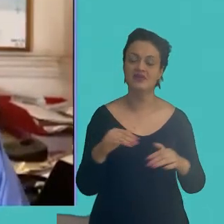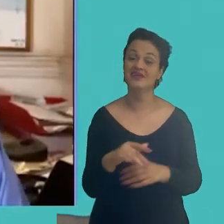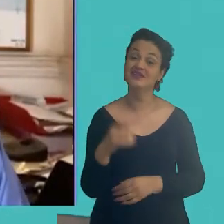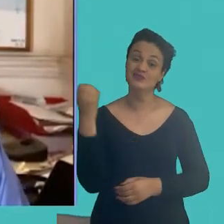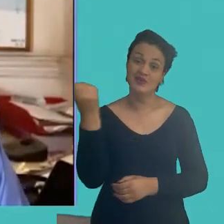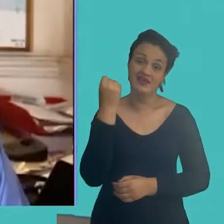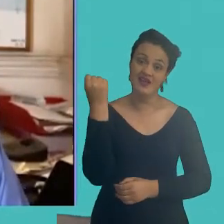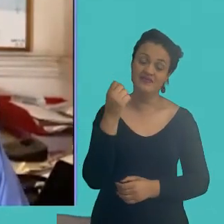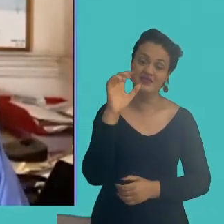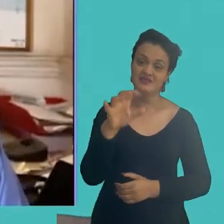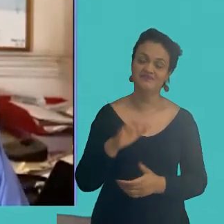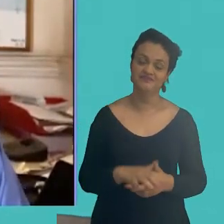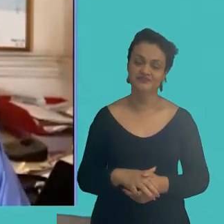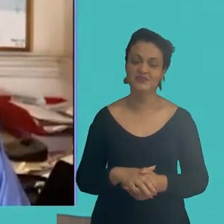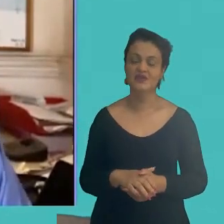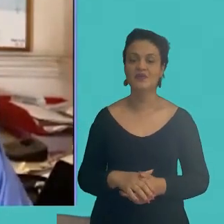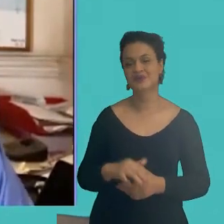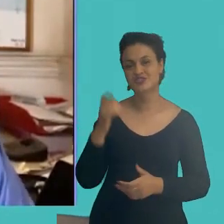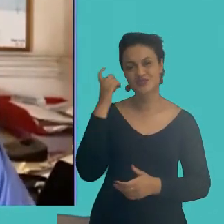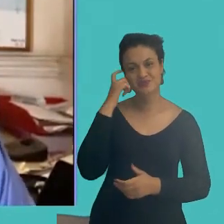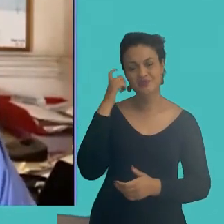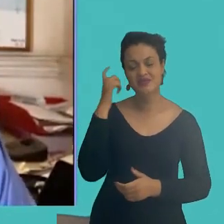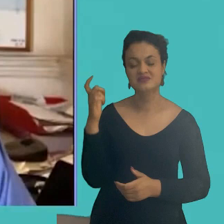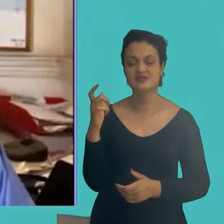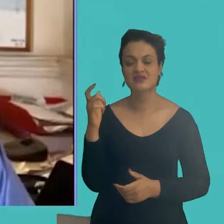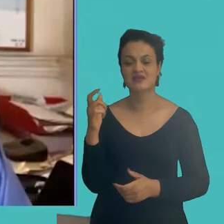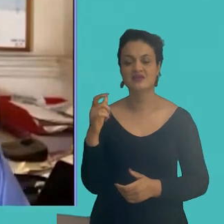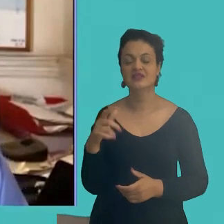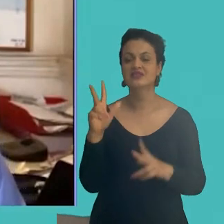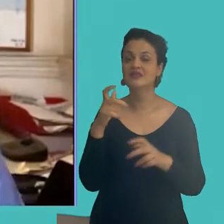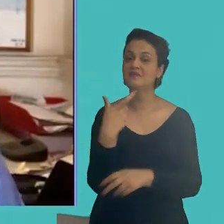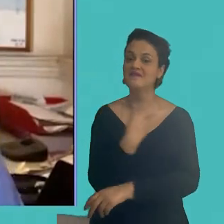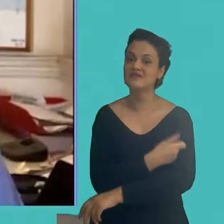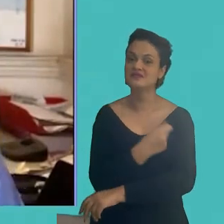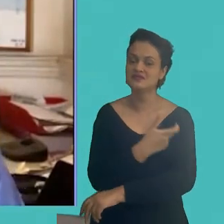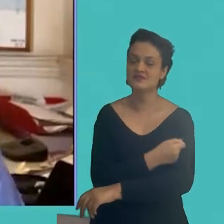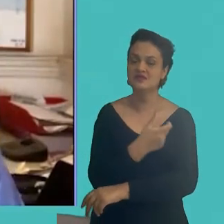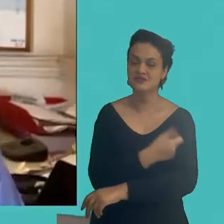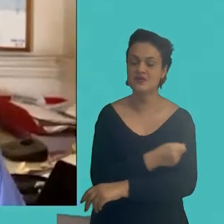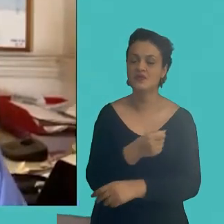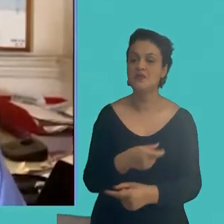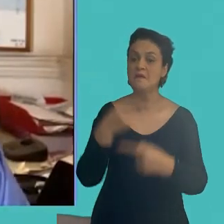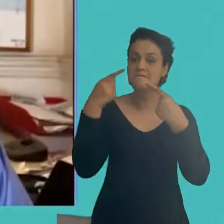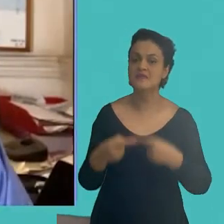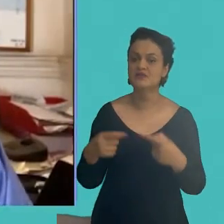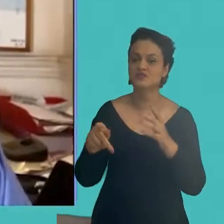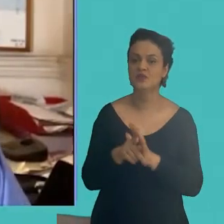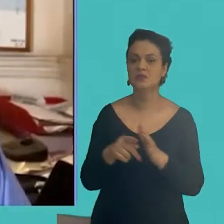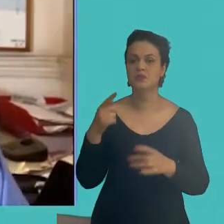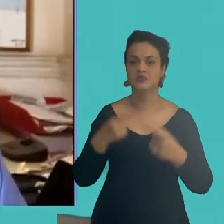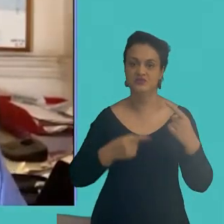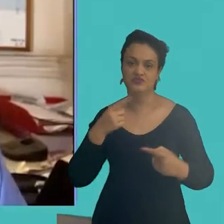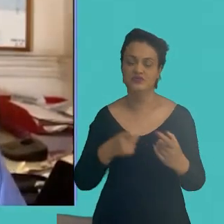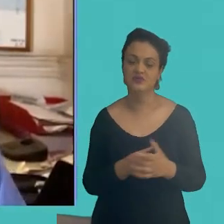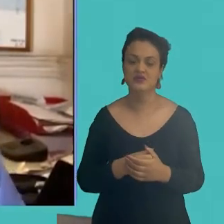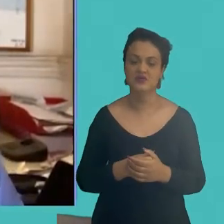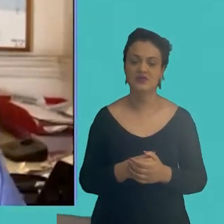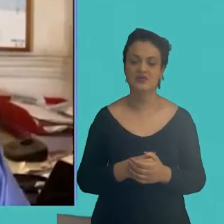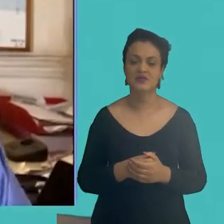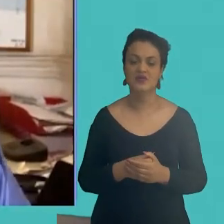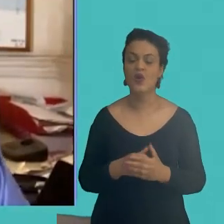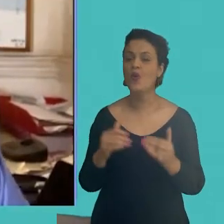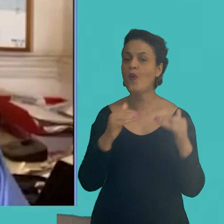situação quando a gente considera a questão da vacinação e o embate político. Porque não há consenso sobre o que